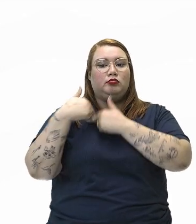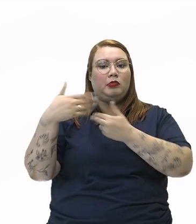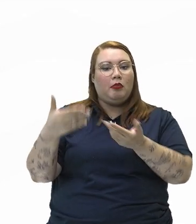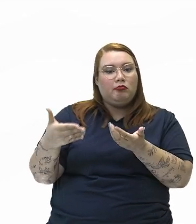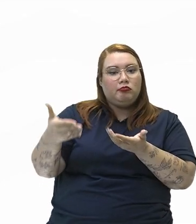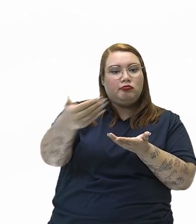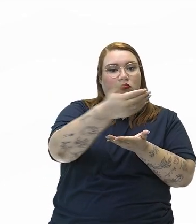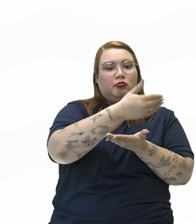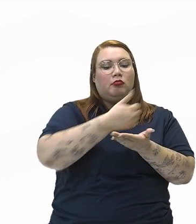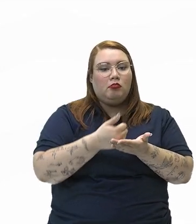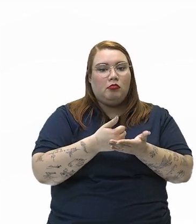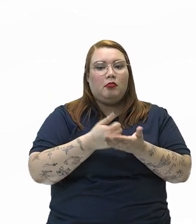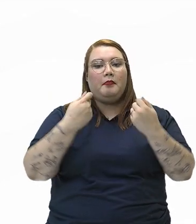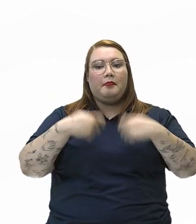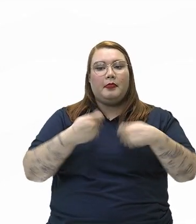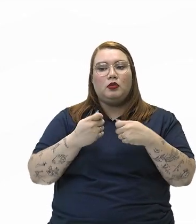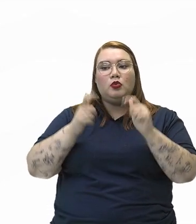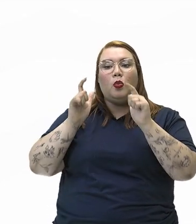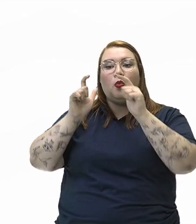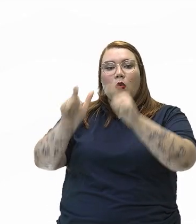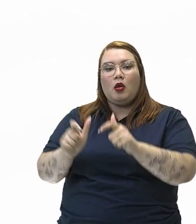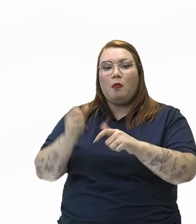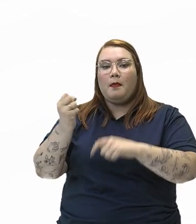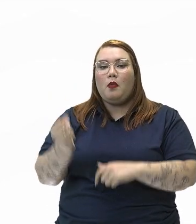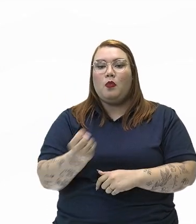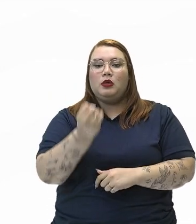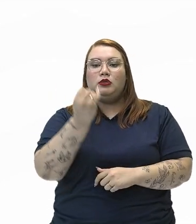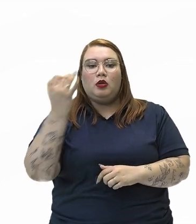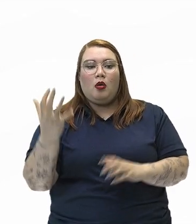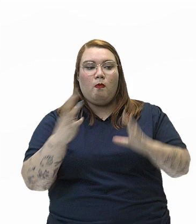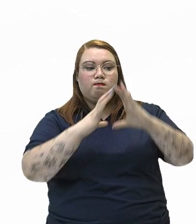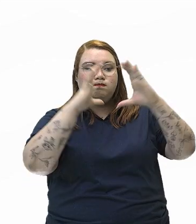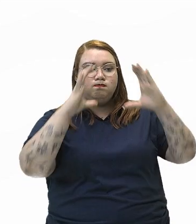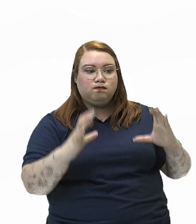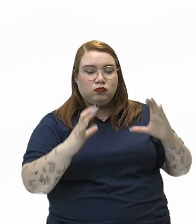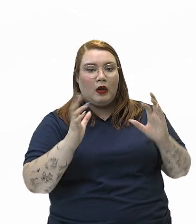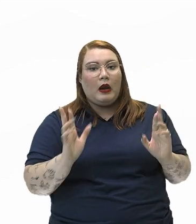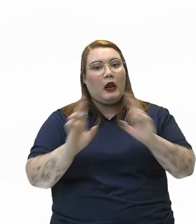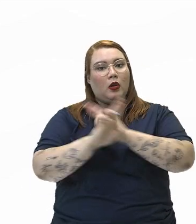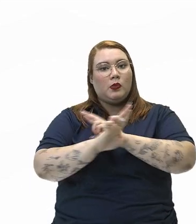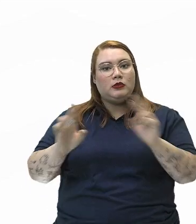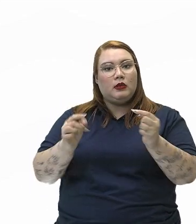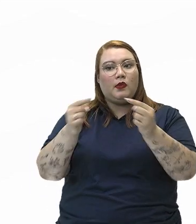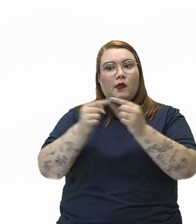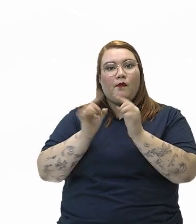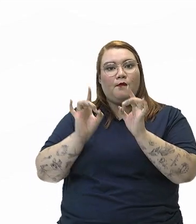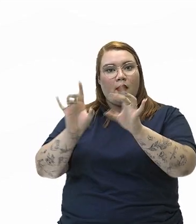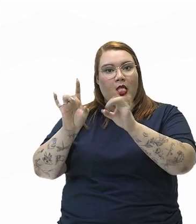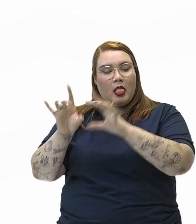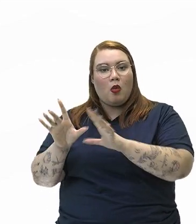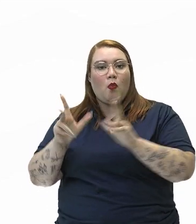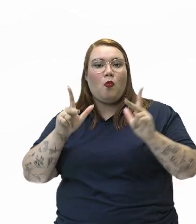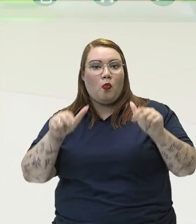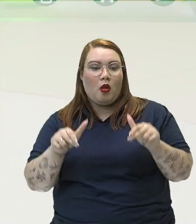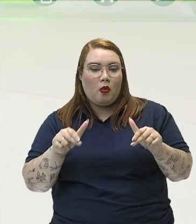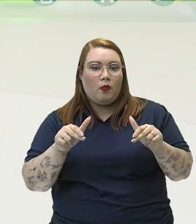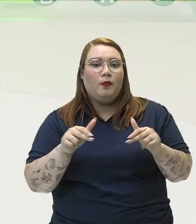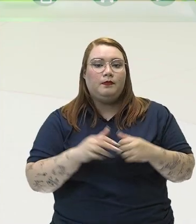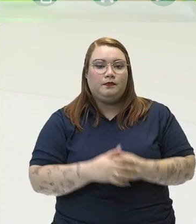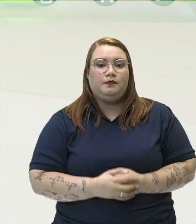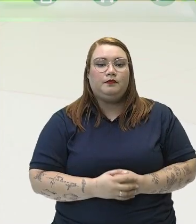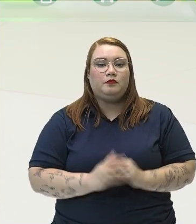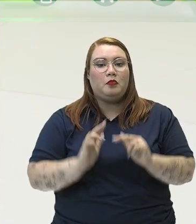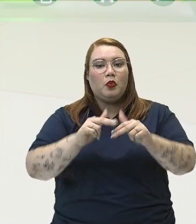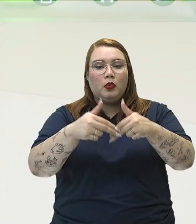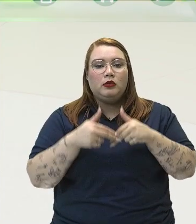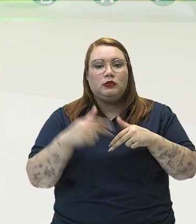coletar e dar destinação final a um número de pneus equivalente ao que foi colocado no mercado. Dessa